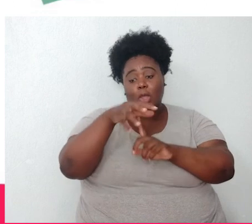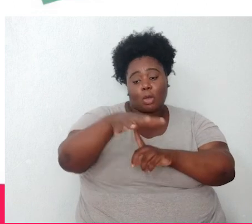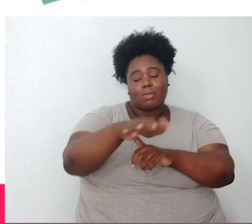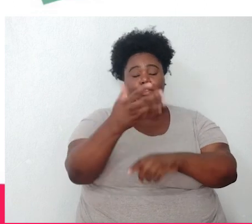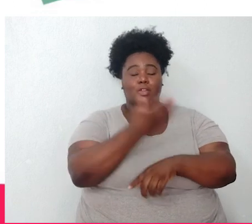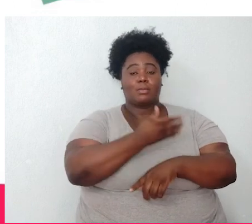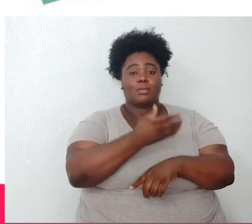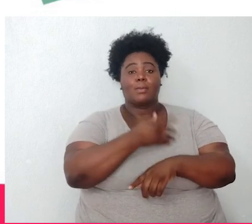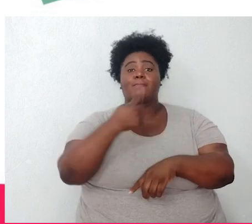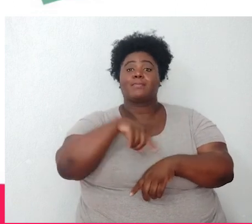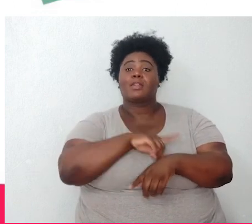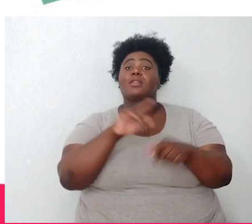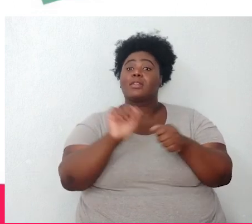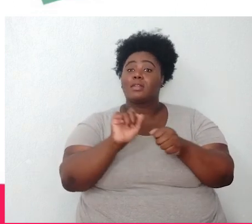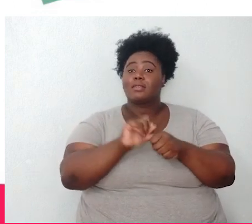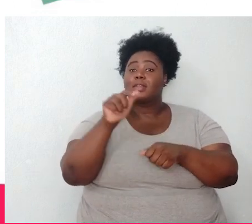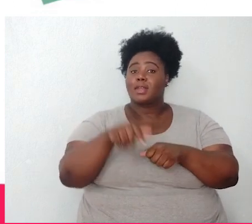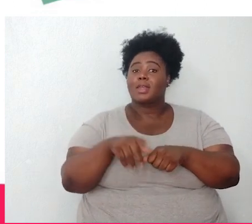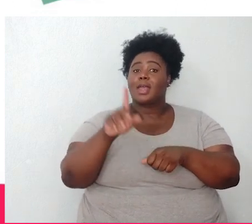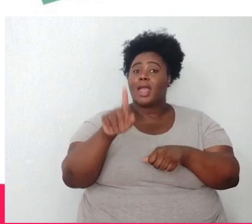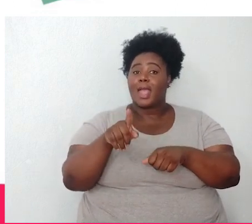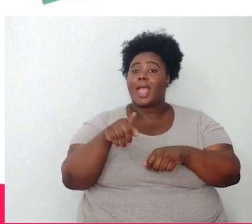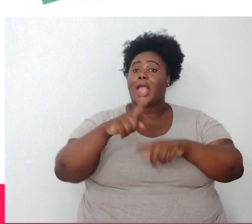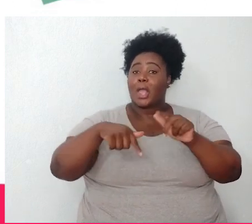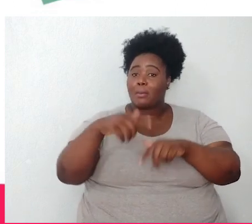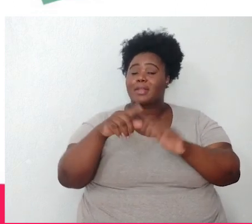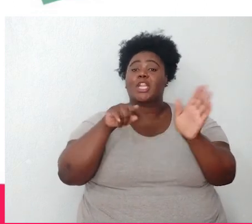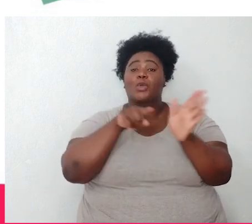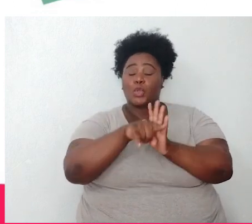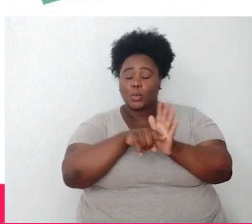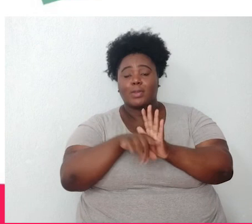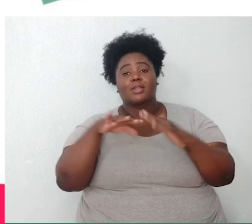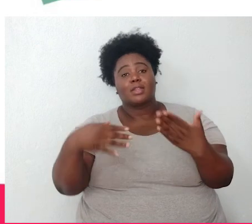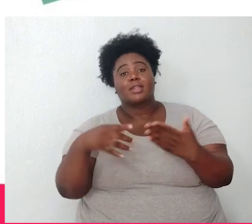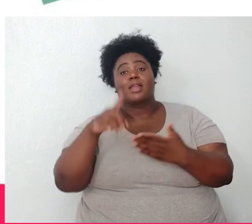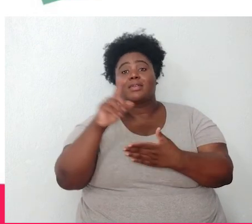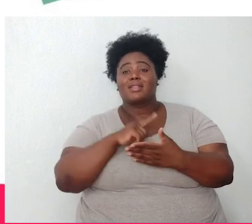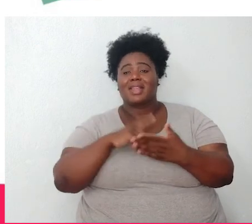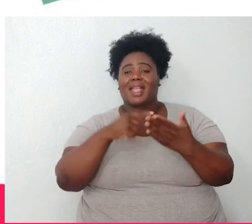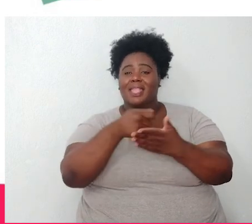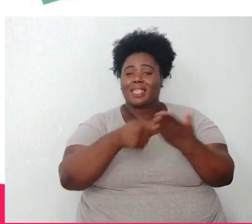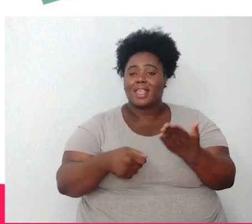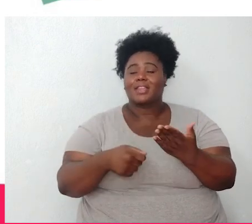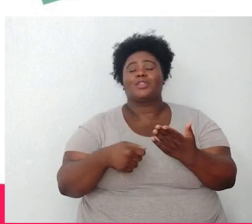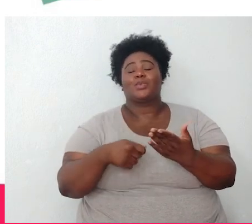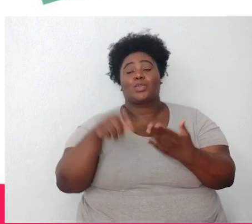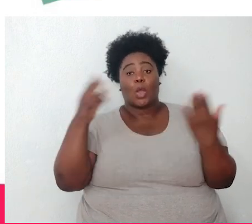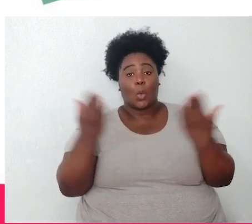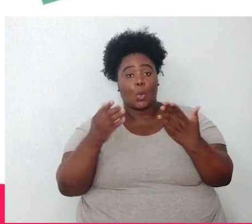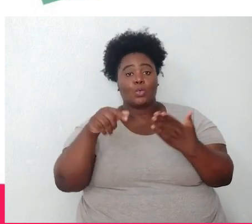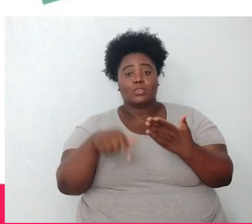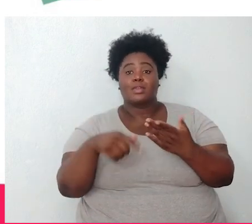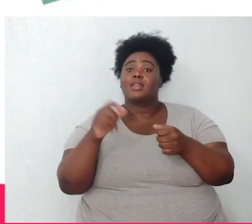indicar para os amigos, afinal de contas, o que nós estamos fazendo aqui também é material de pesquisa, né? São epistemologias que surgem